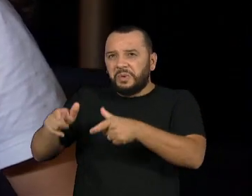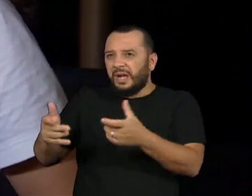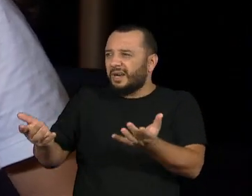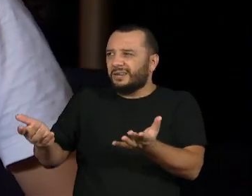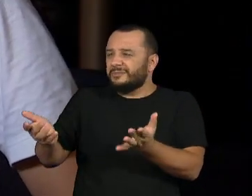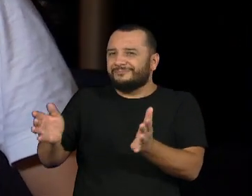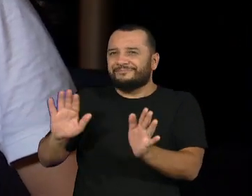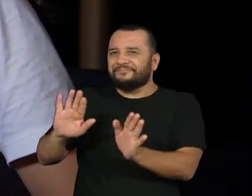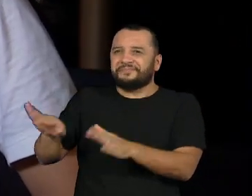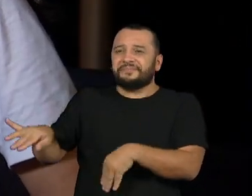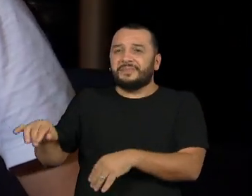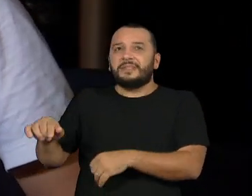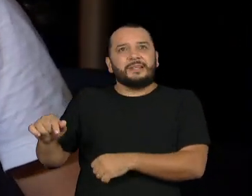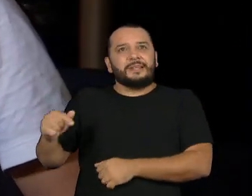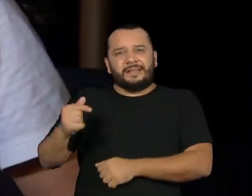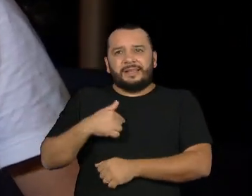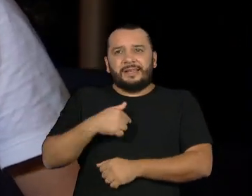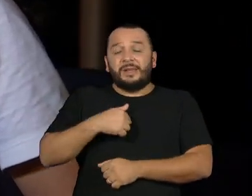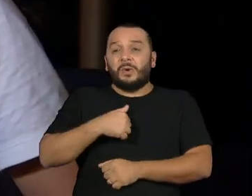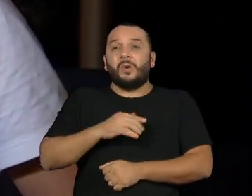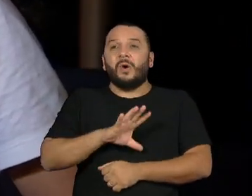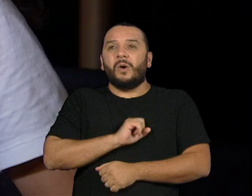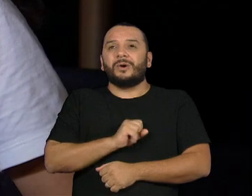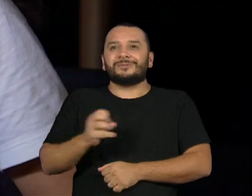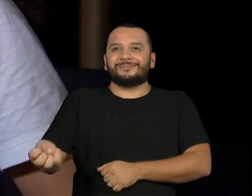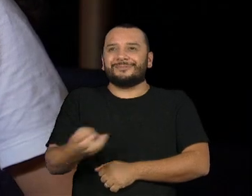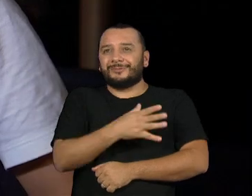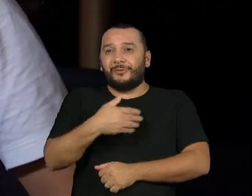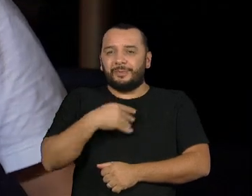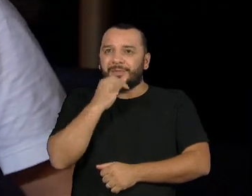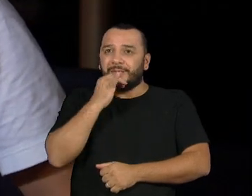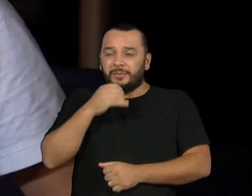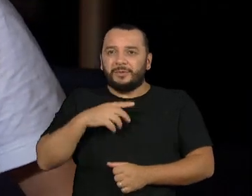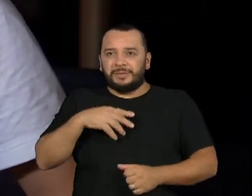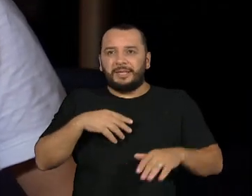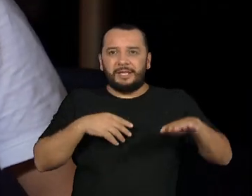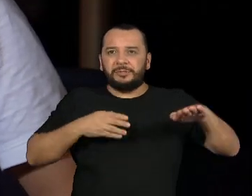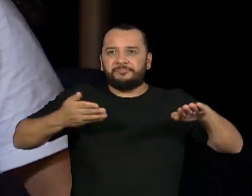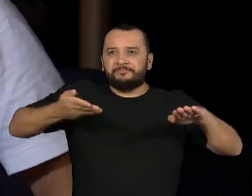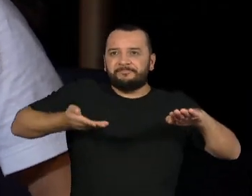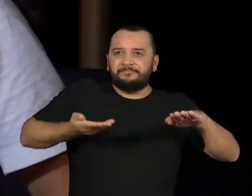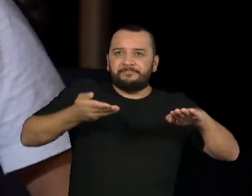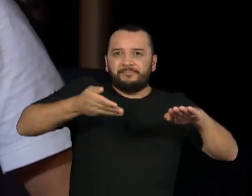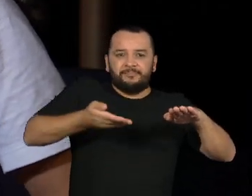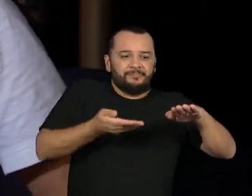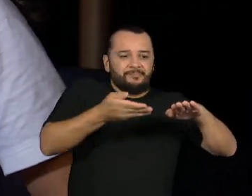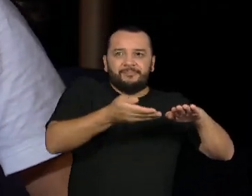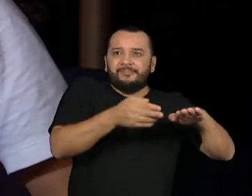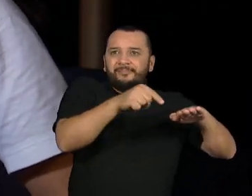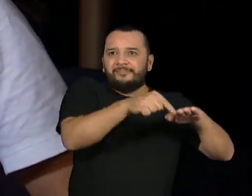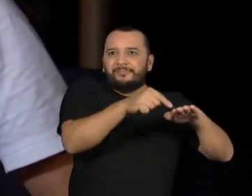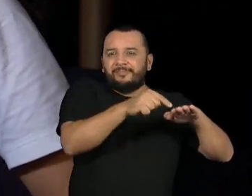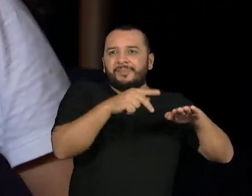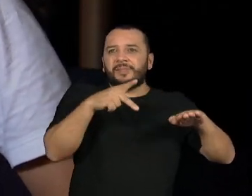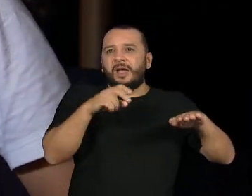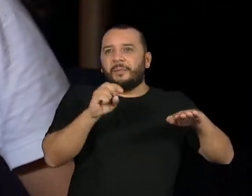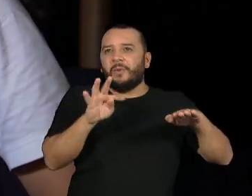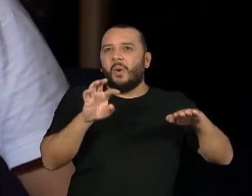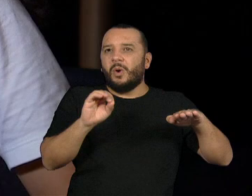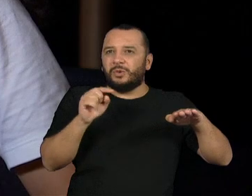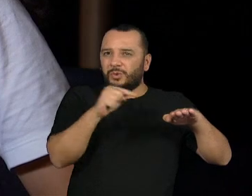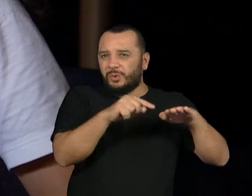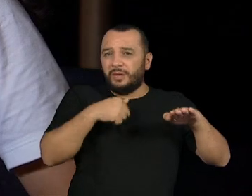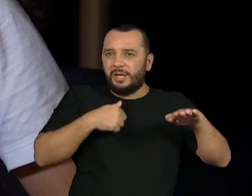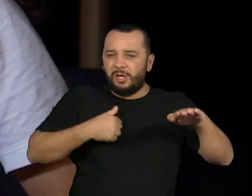estranha quando eu me aproximava dos portos. Por exemplo, eu chegava num porto com muita carência, né? Porque eu cansava de ser